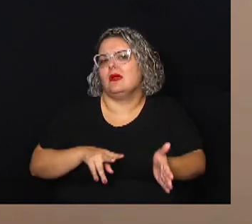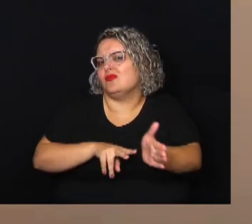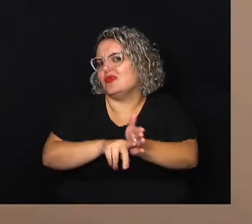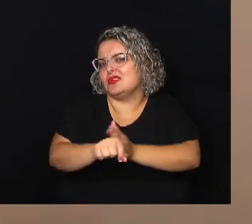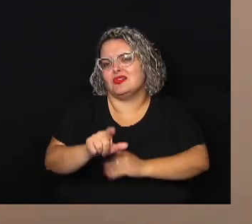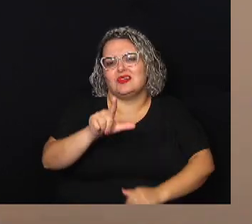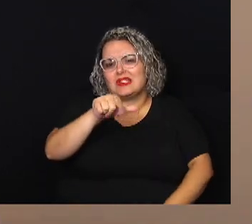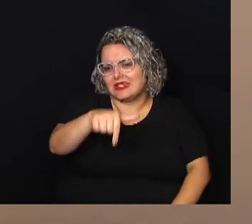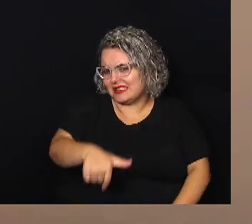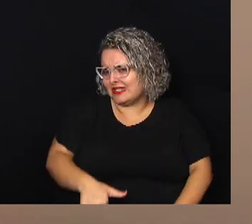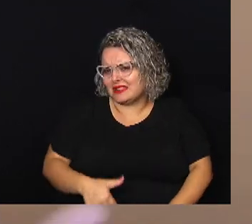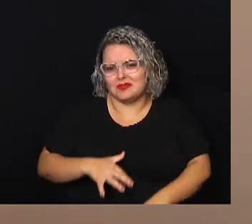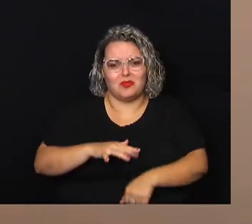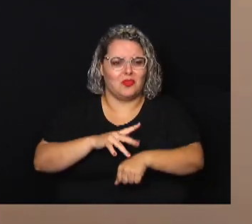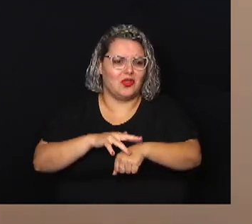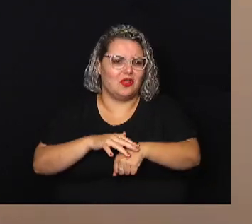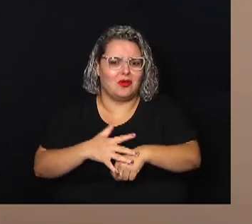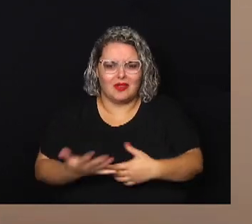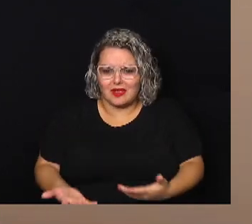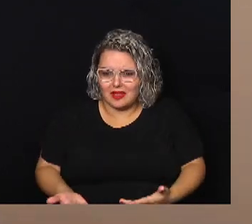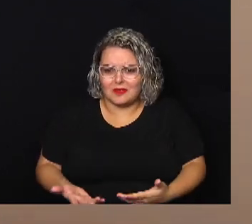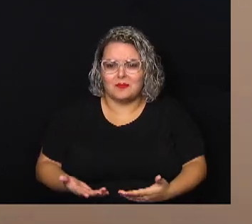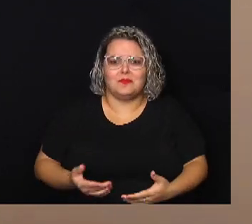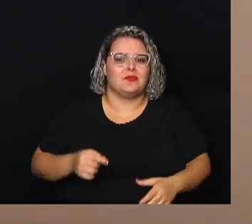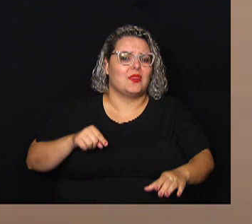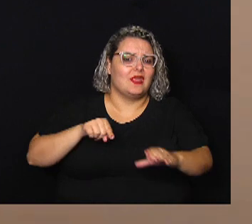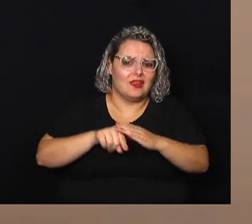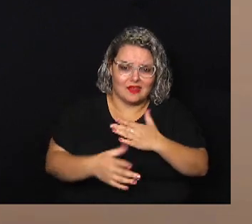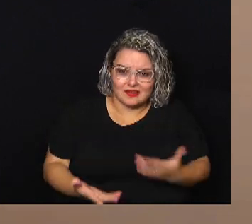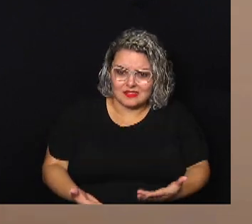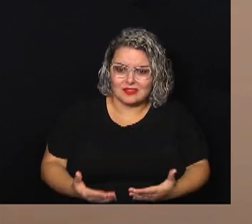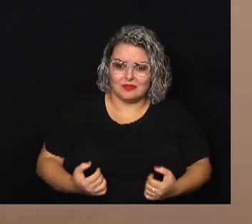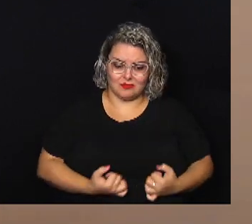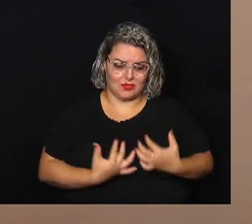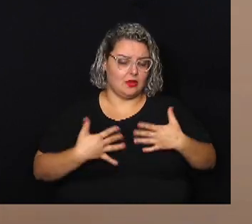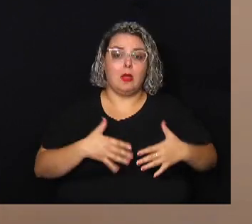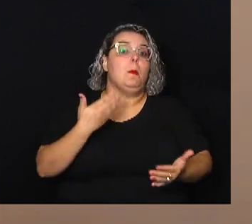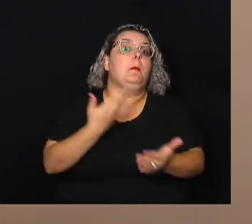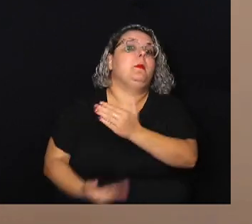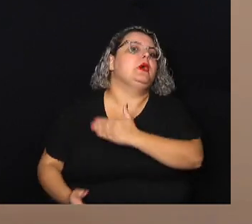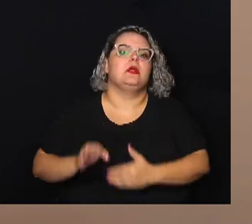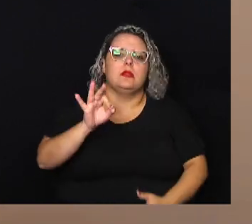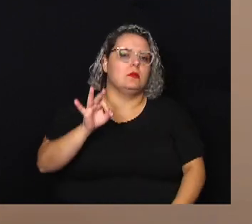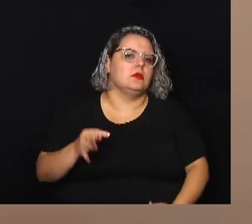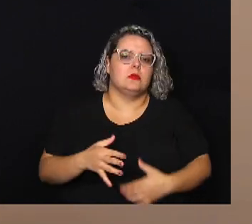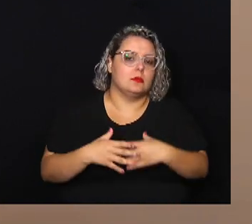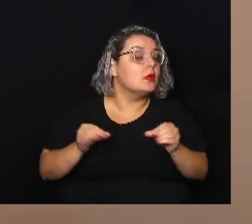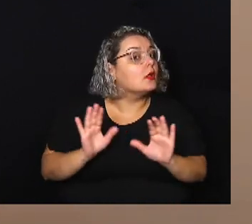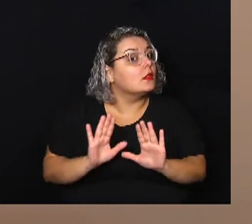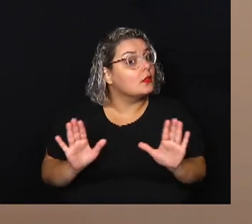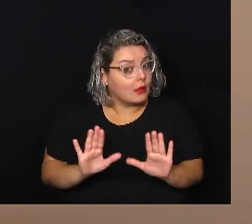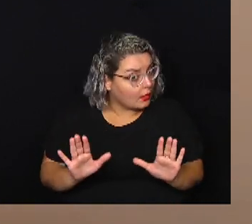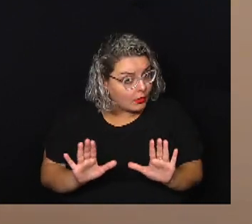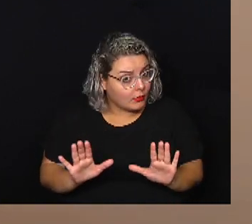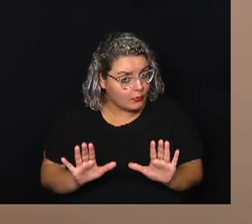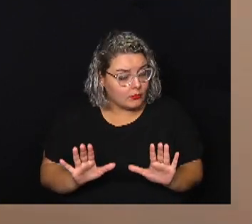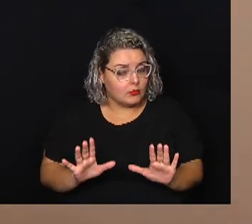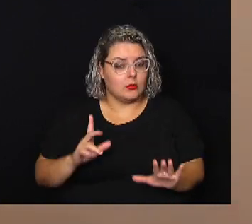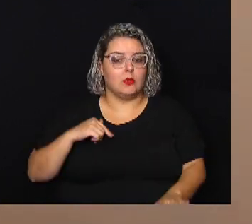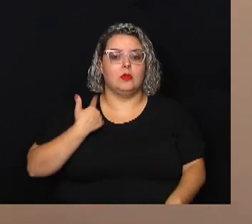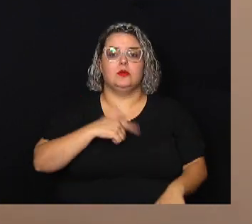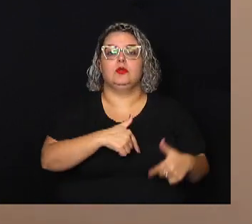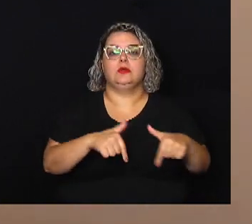diagnosticado com uma doença localmente avançada, com metástase, perdeu a chance de cura. Não. A gente trabalha